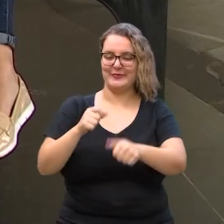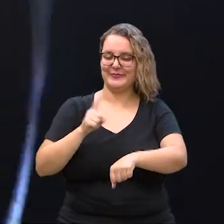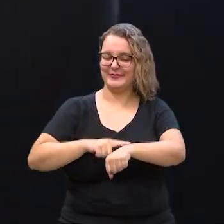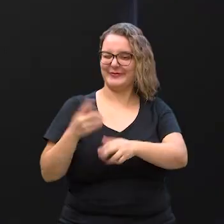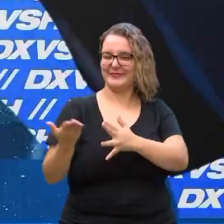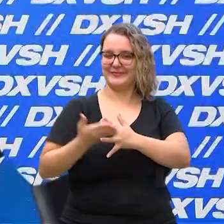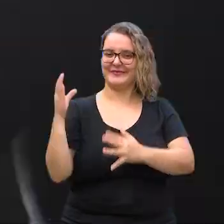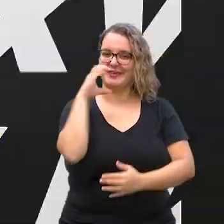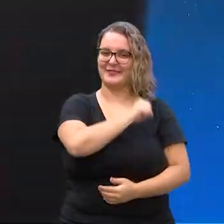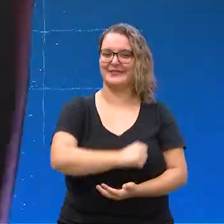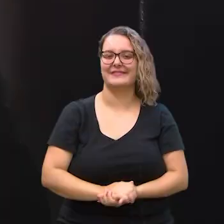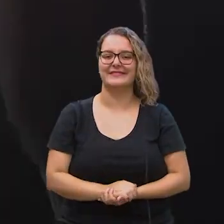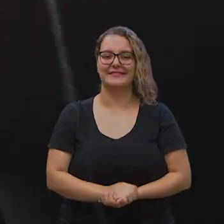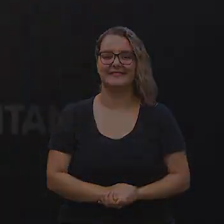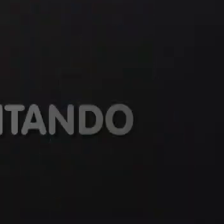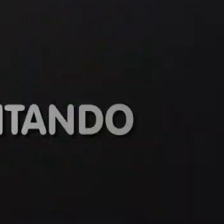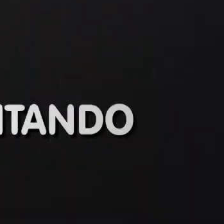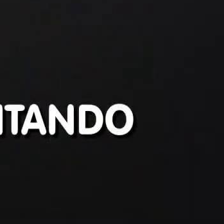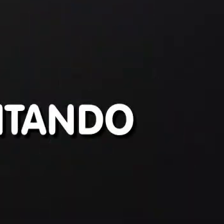rapidinho.